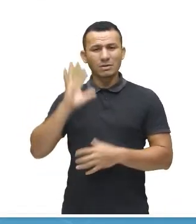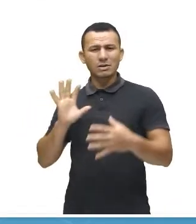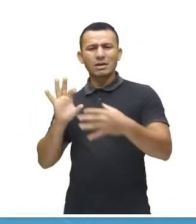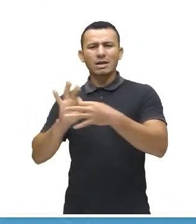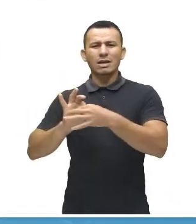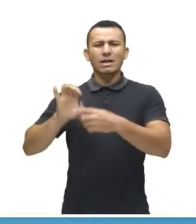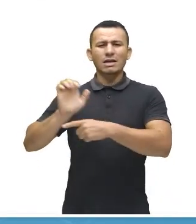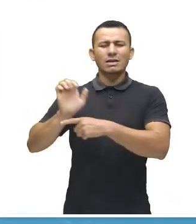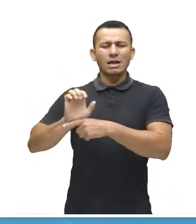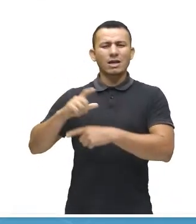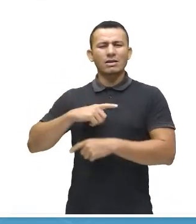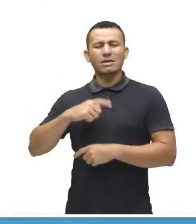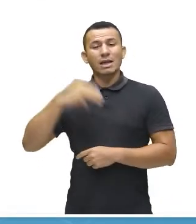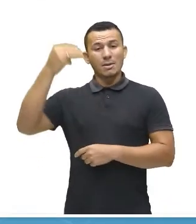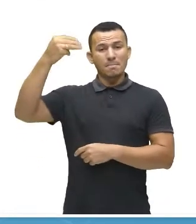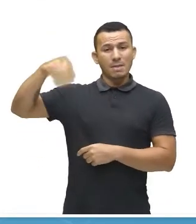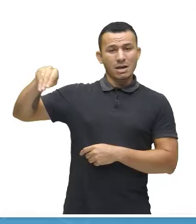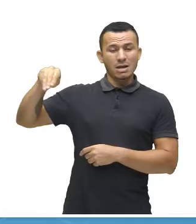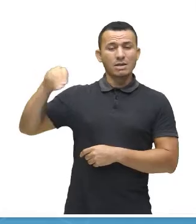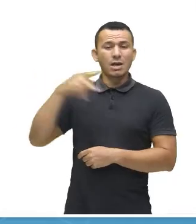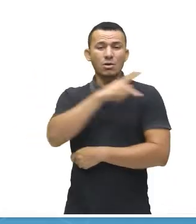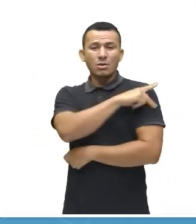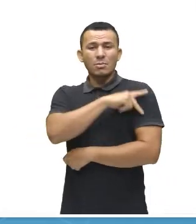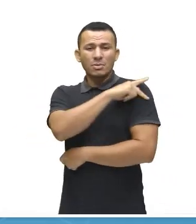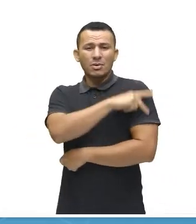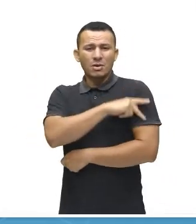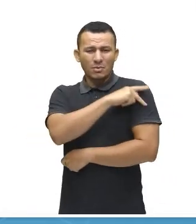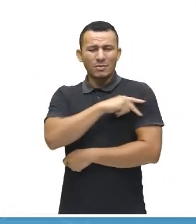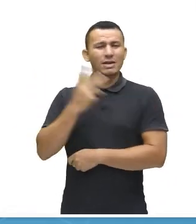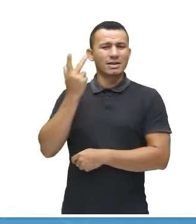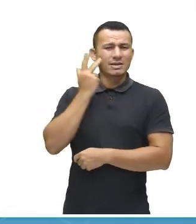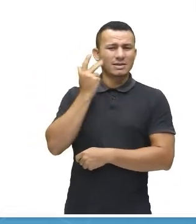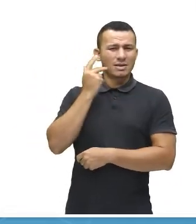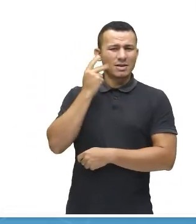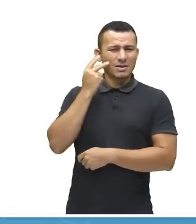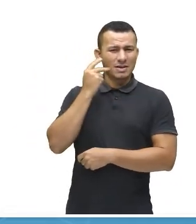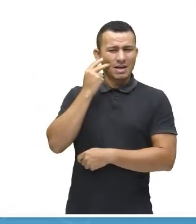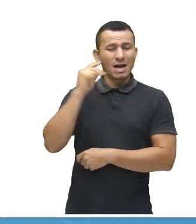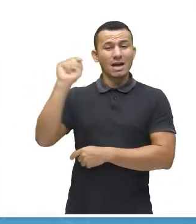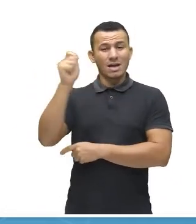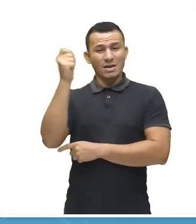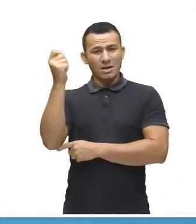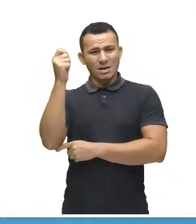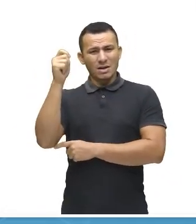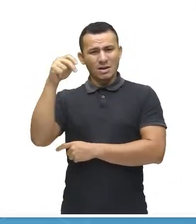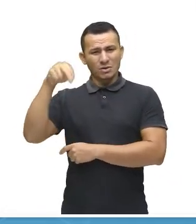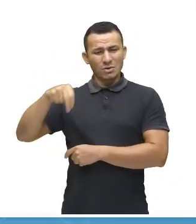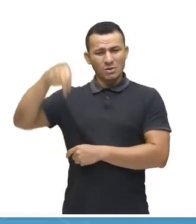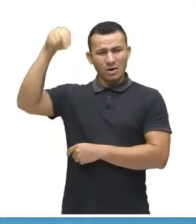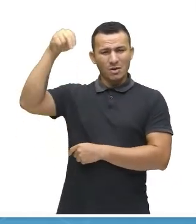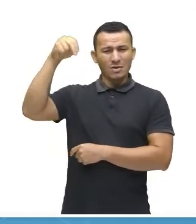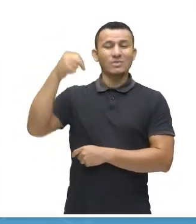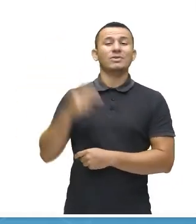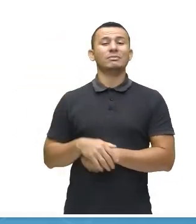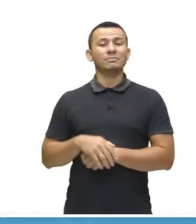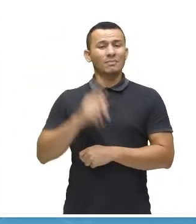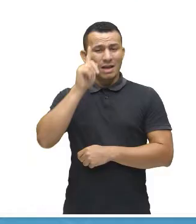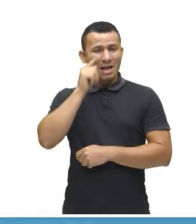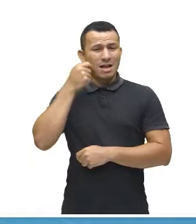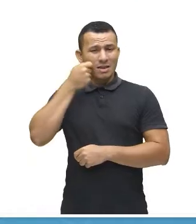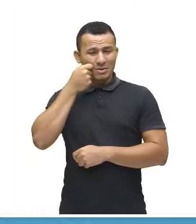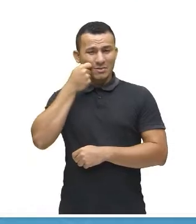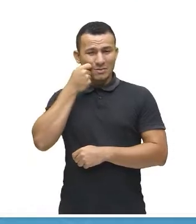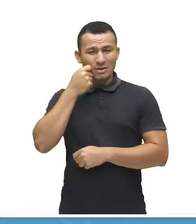Maranhão, Piauí, Ceará, Rio Grande do Norte, Paraíba, Pernambuco, Alagoas, Sergipe e